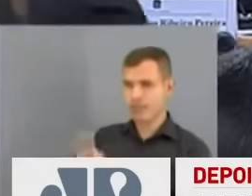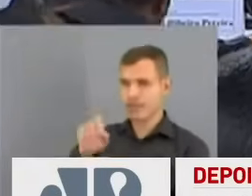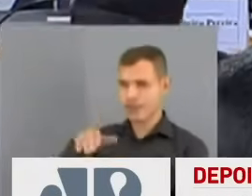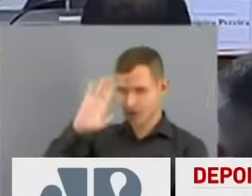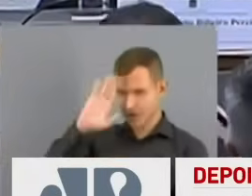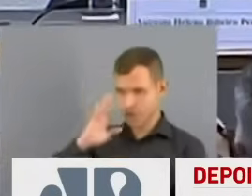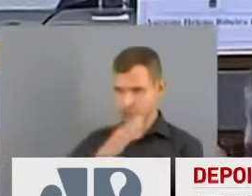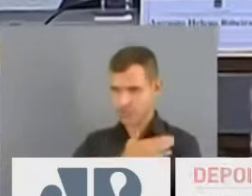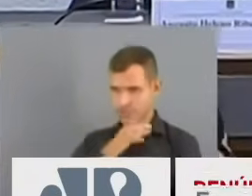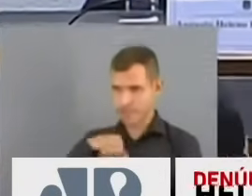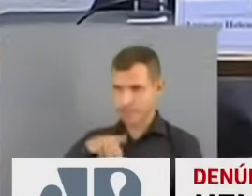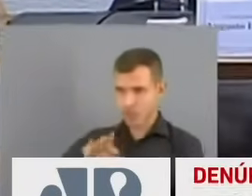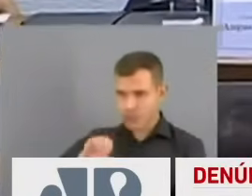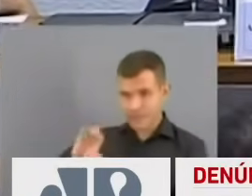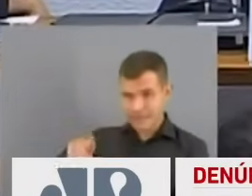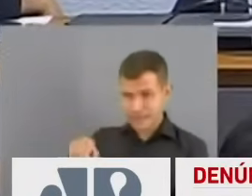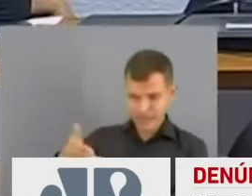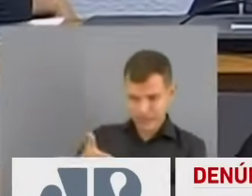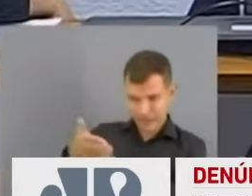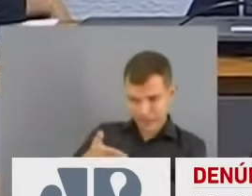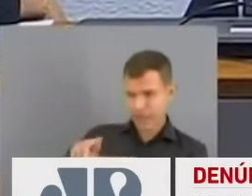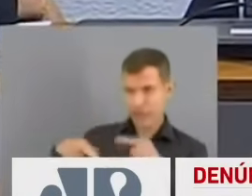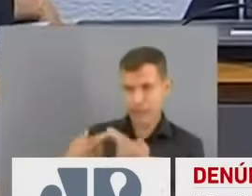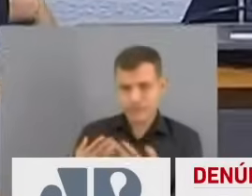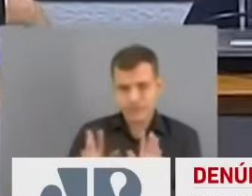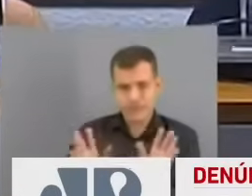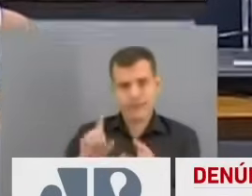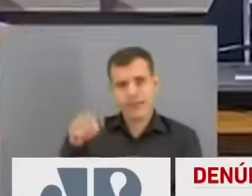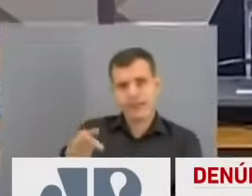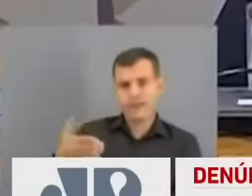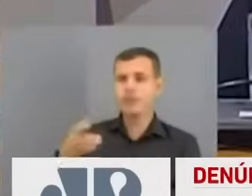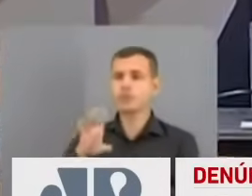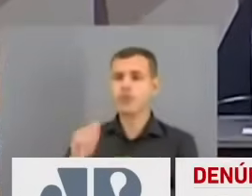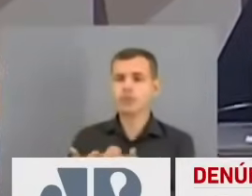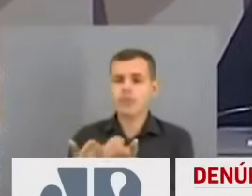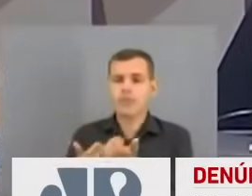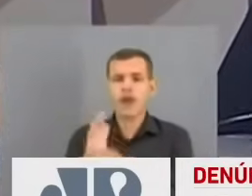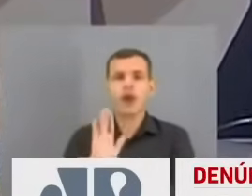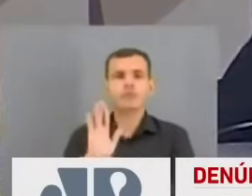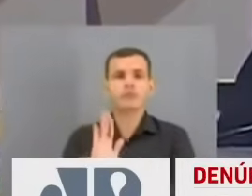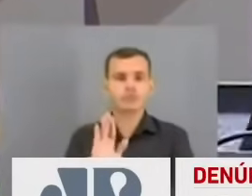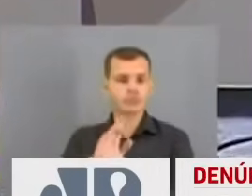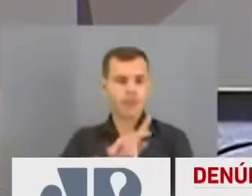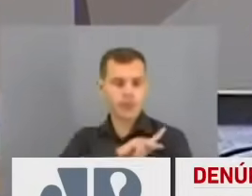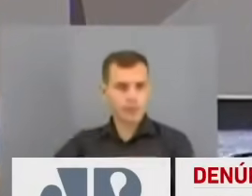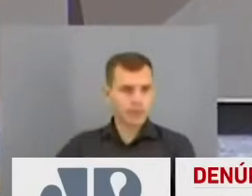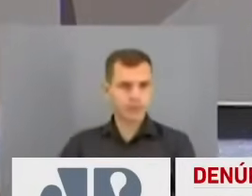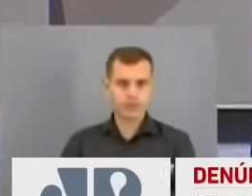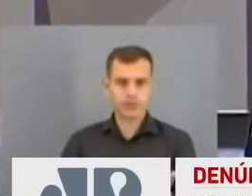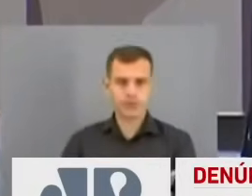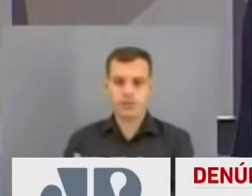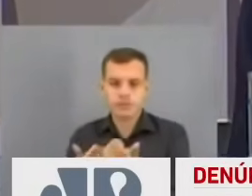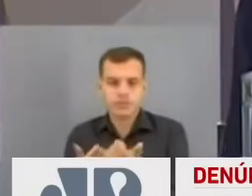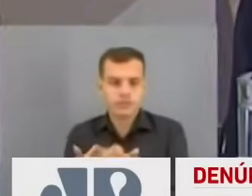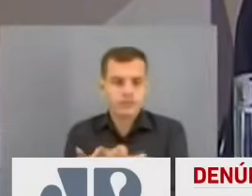não participava de reuniões, ele era ajudante de ordens do presidente da República. Não existe essa figura do ajudante de ordem